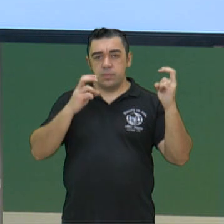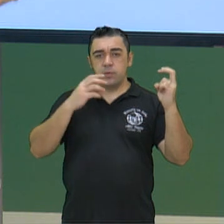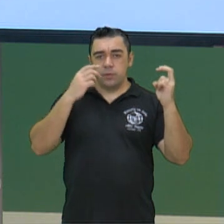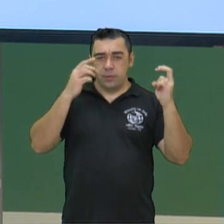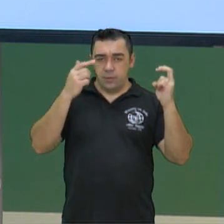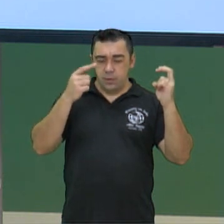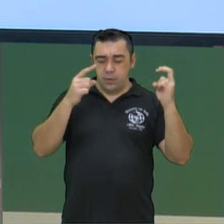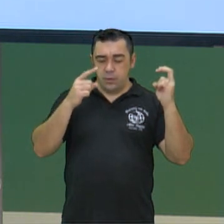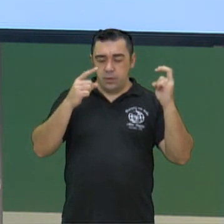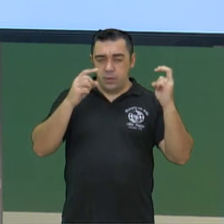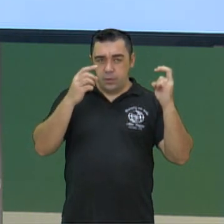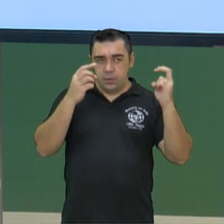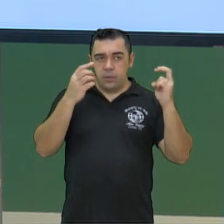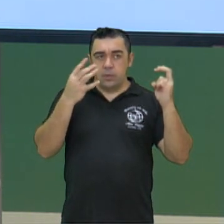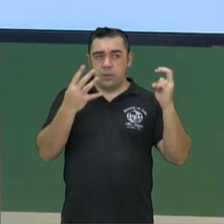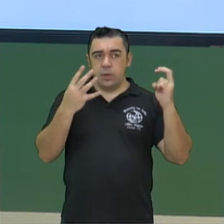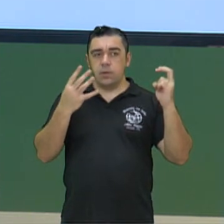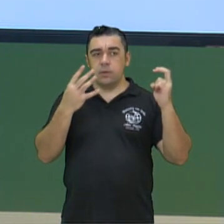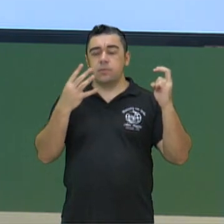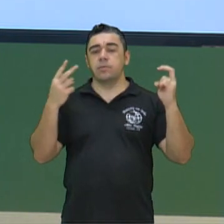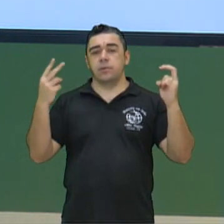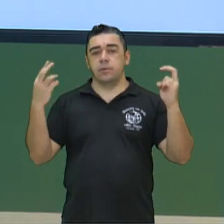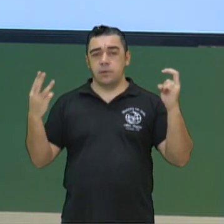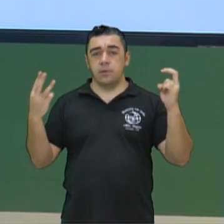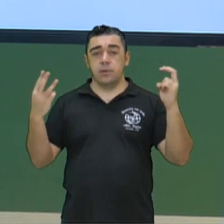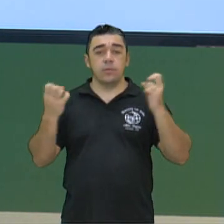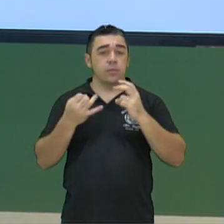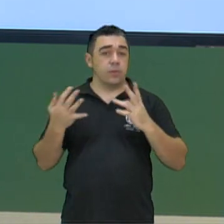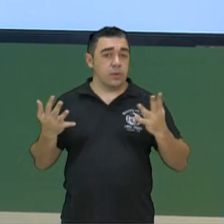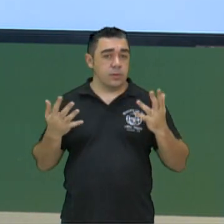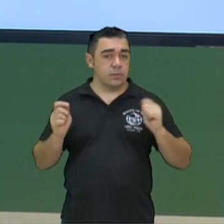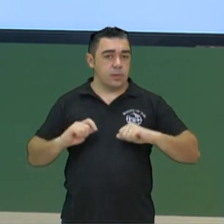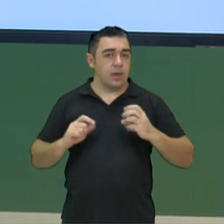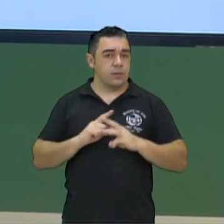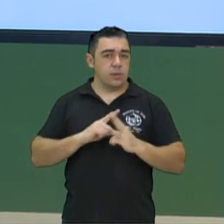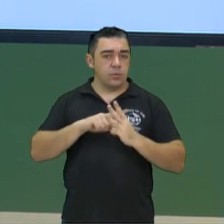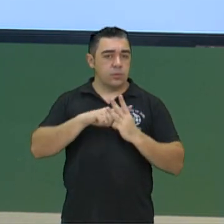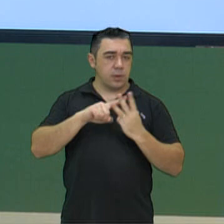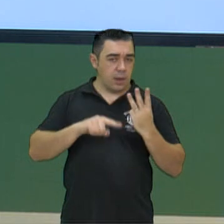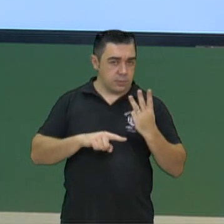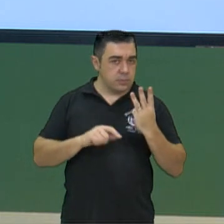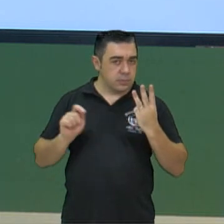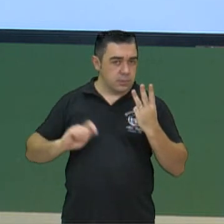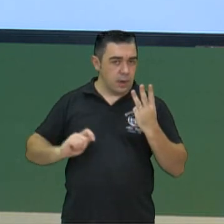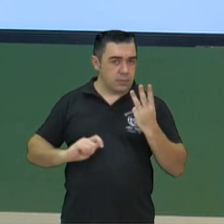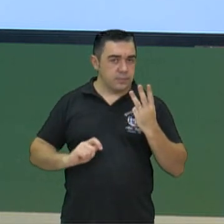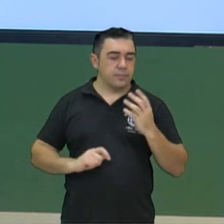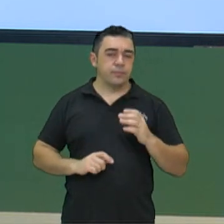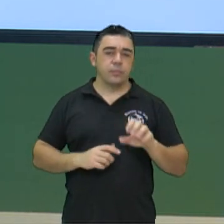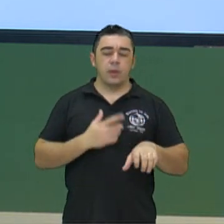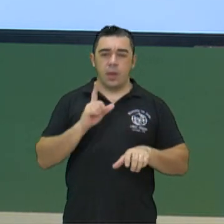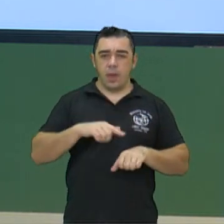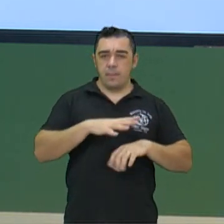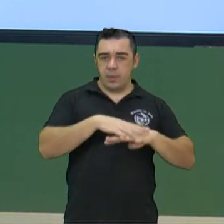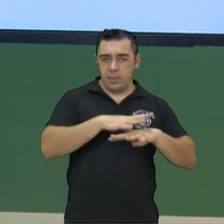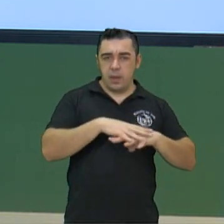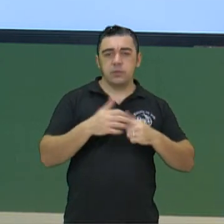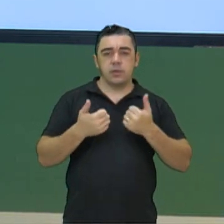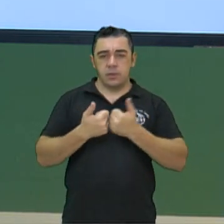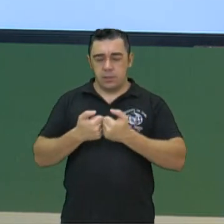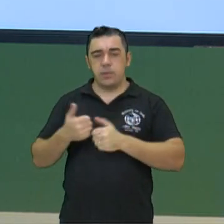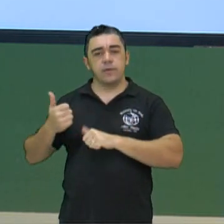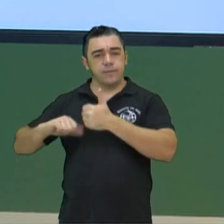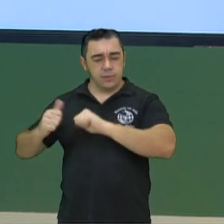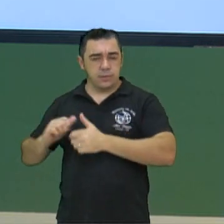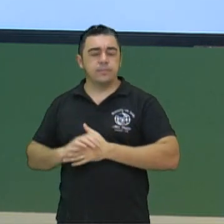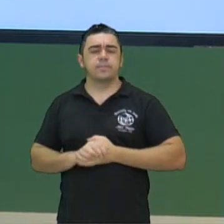física e química. Então, quantas possibilidades eu tenho? Tenho 3 possibilidades. Então, eu vou fazer a permutação de 3,